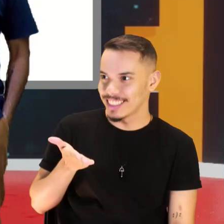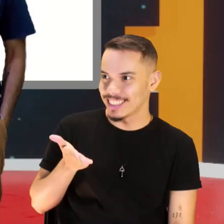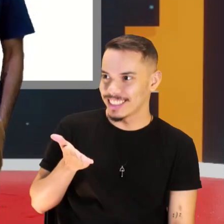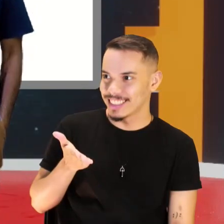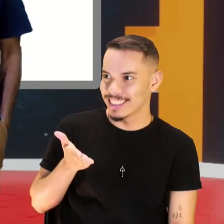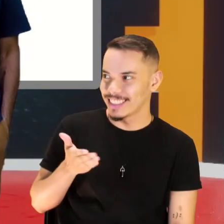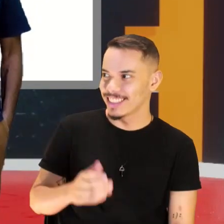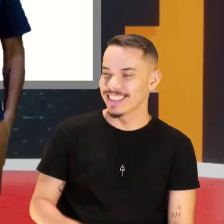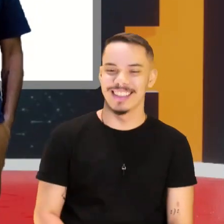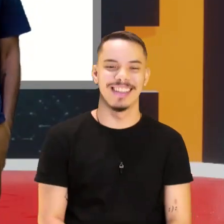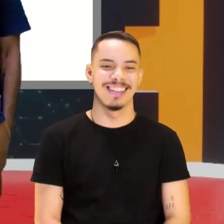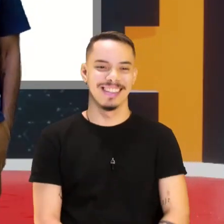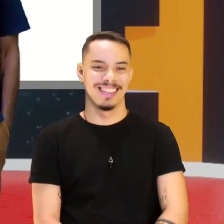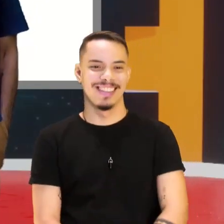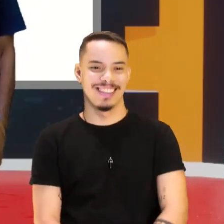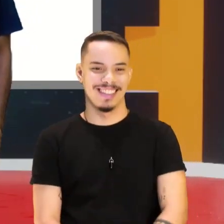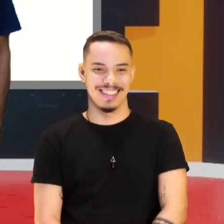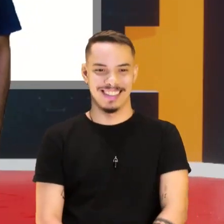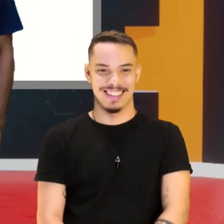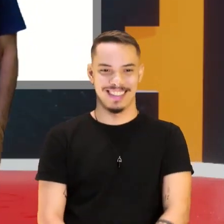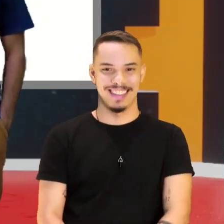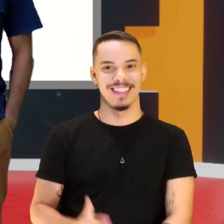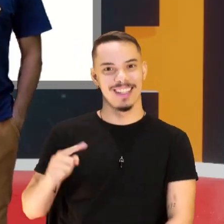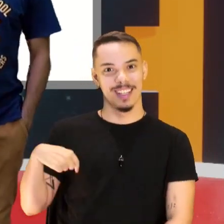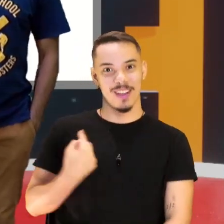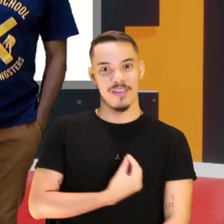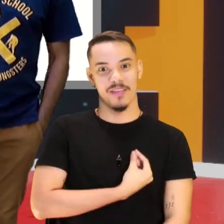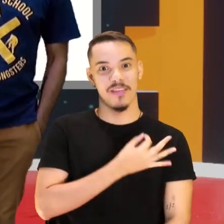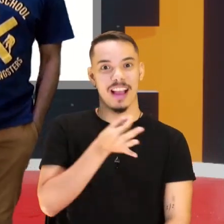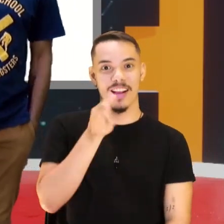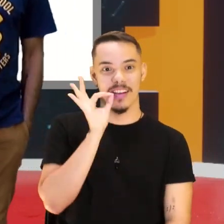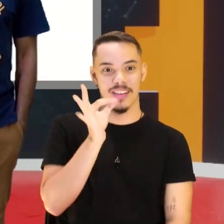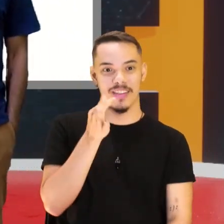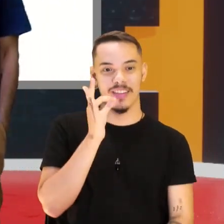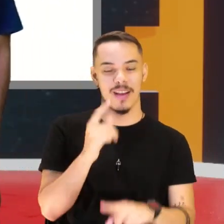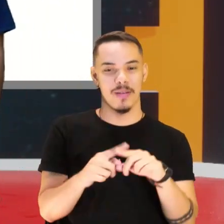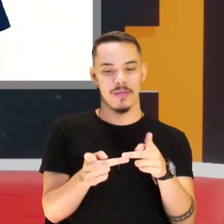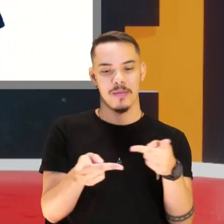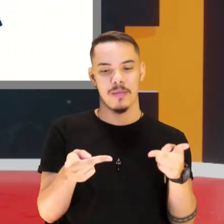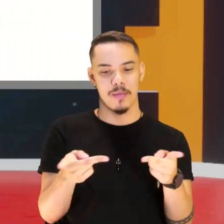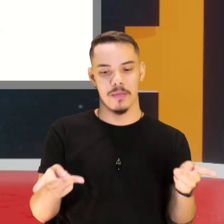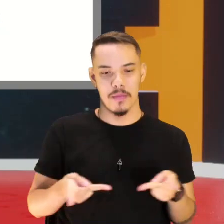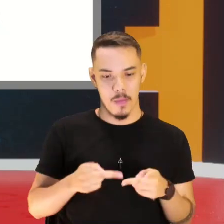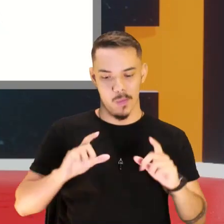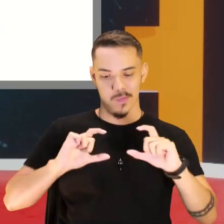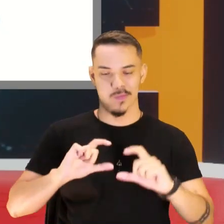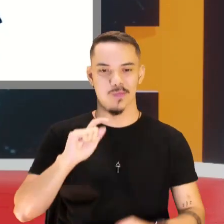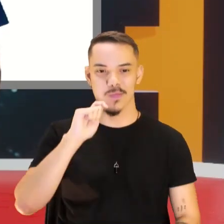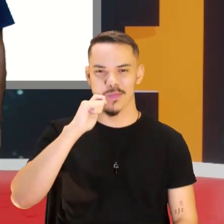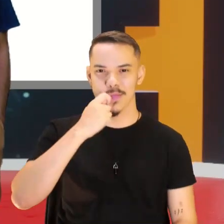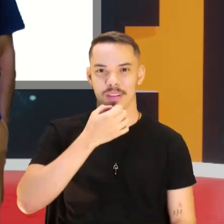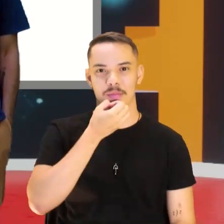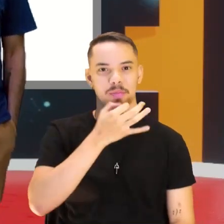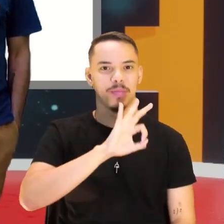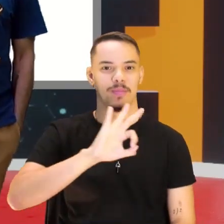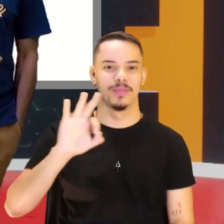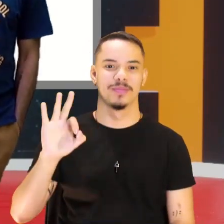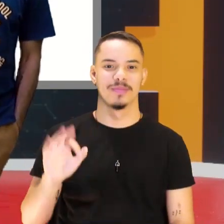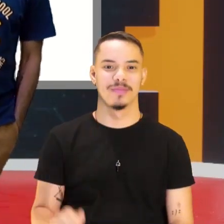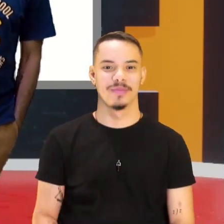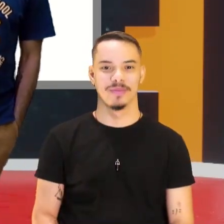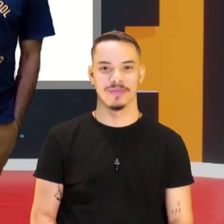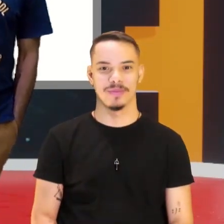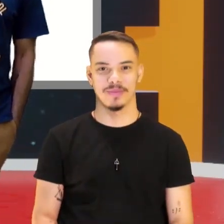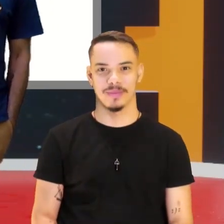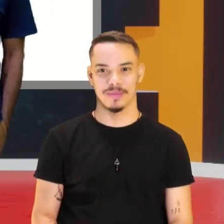café? Aqui é assim, a gente vive à base de café. Mas o pão pizza, hein? Acho que vou ter que passar ali depois e comprar. Olha